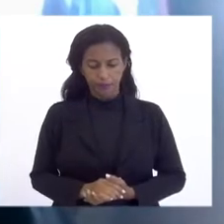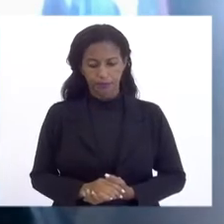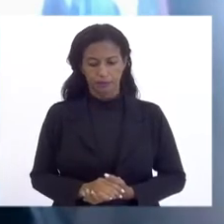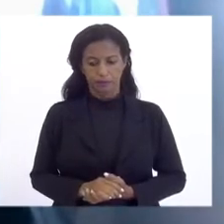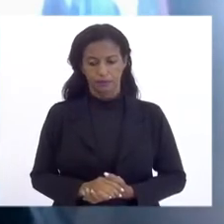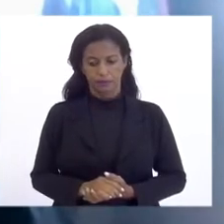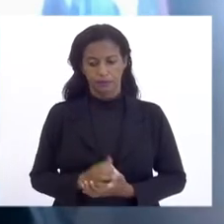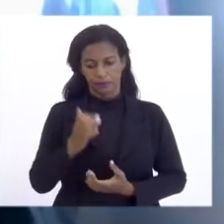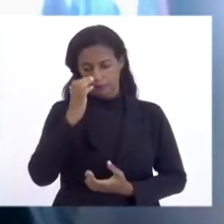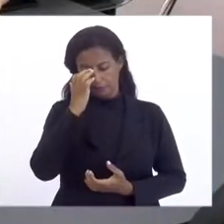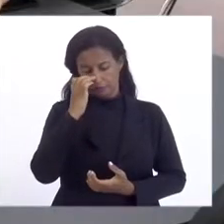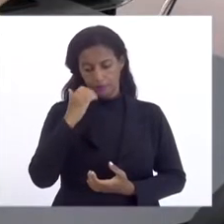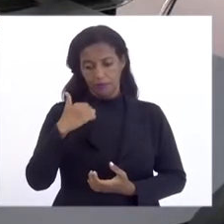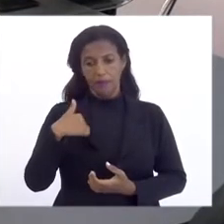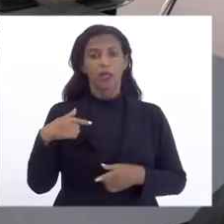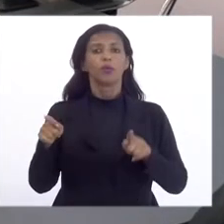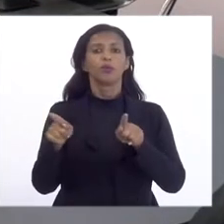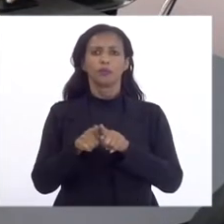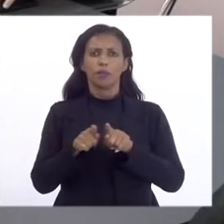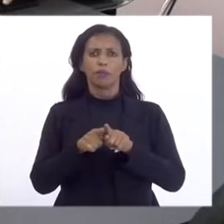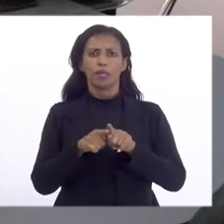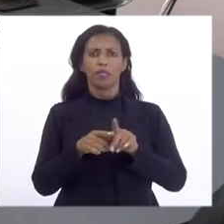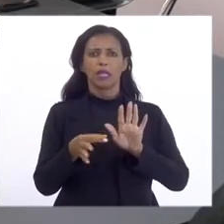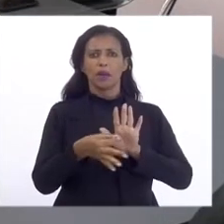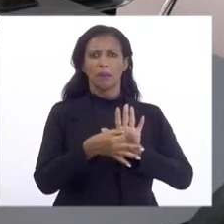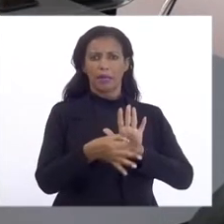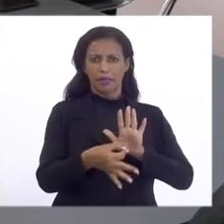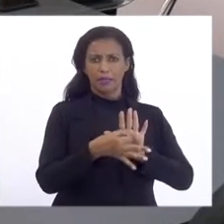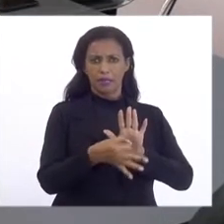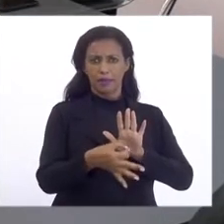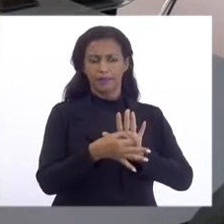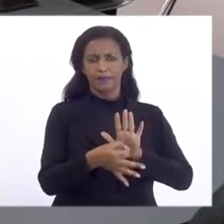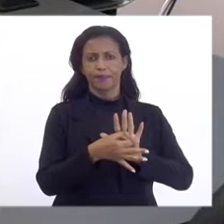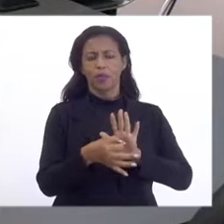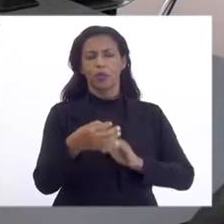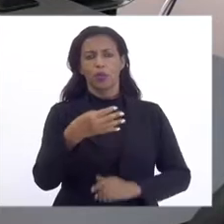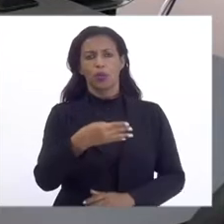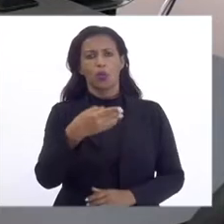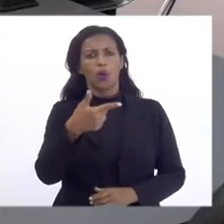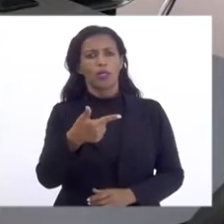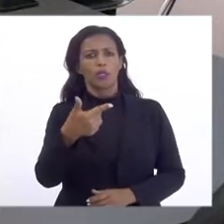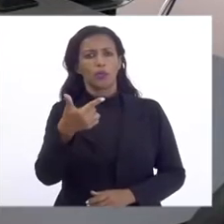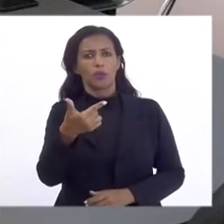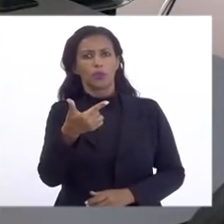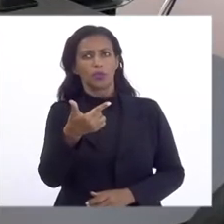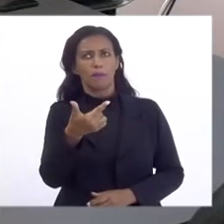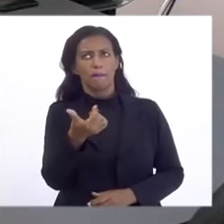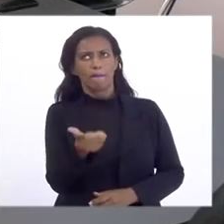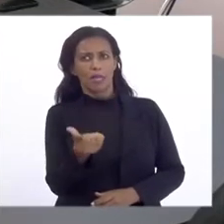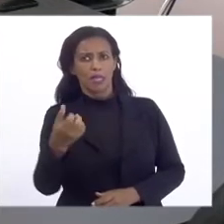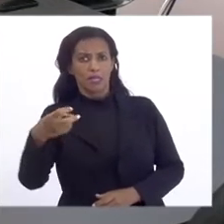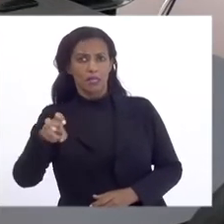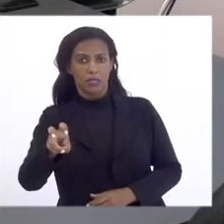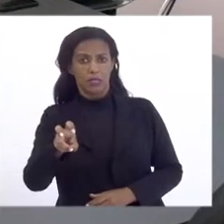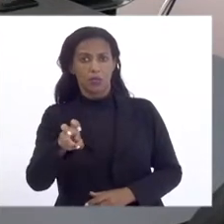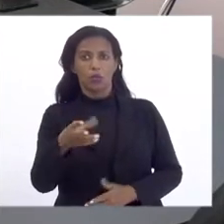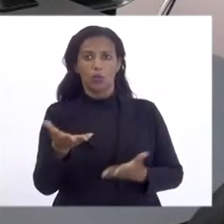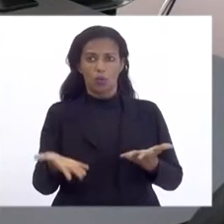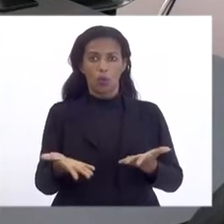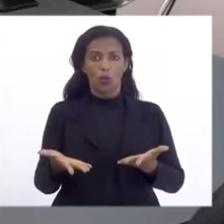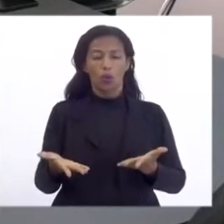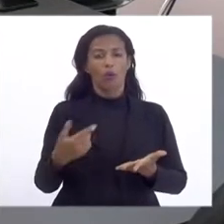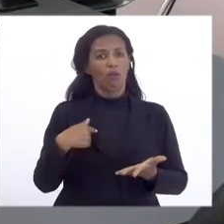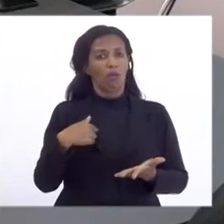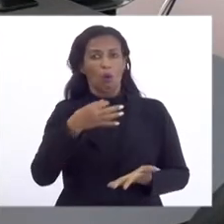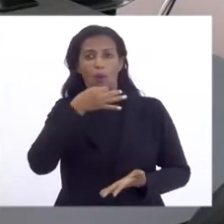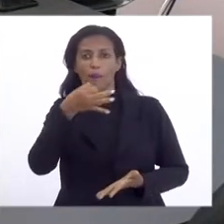eu também tenho parecer no 4265 pela juridicidade pura. Por quê? Ah, então pronto. Por